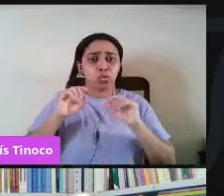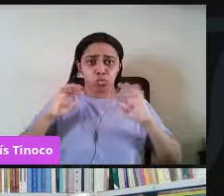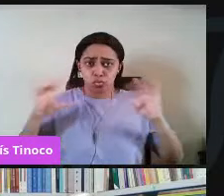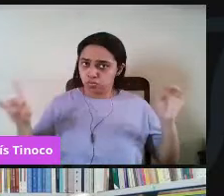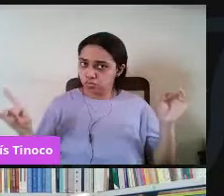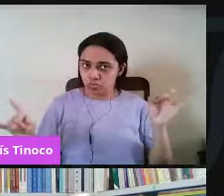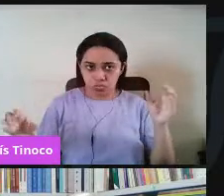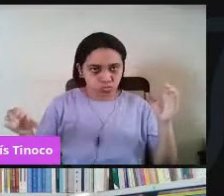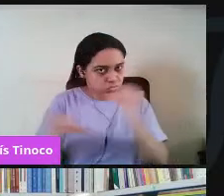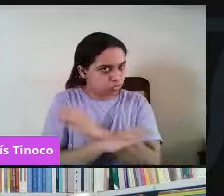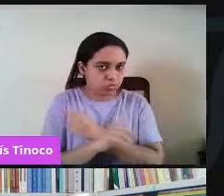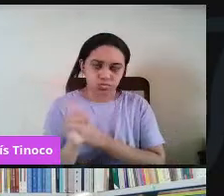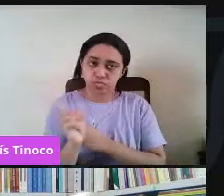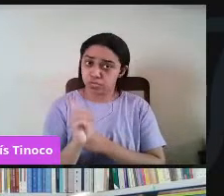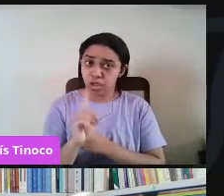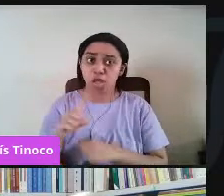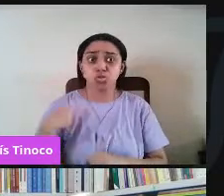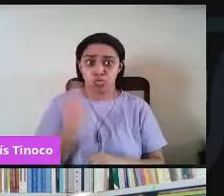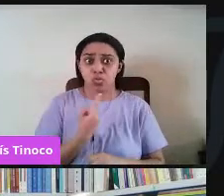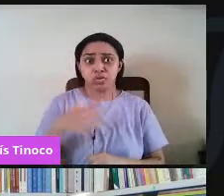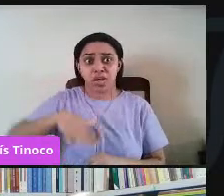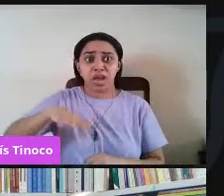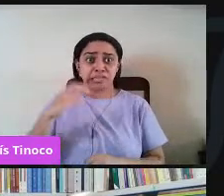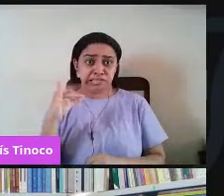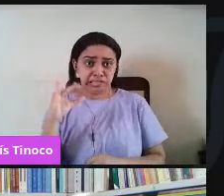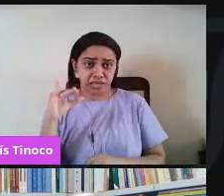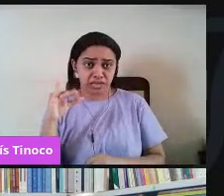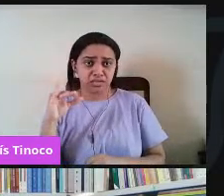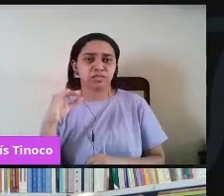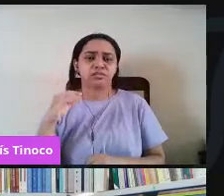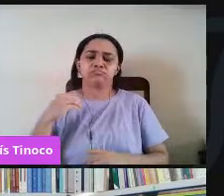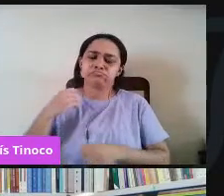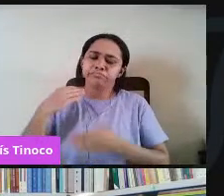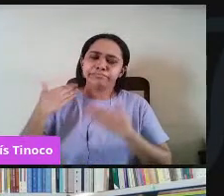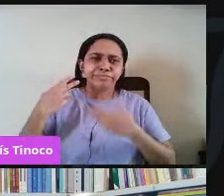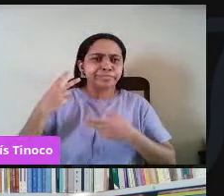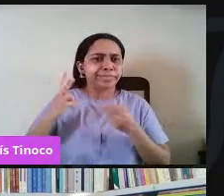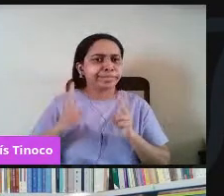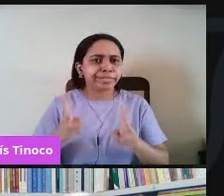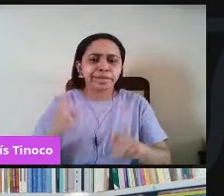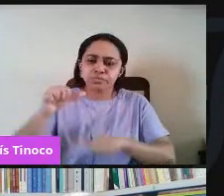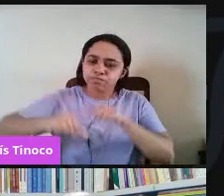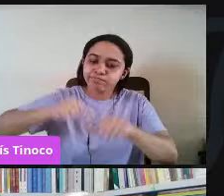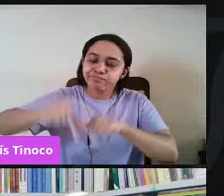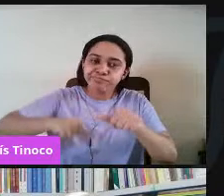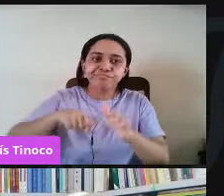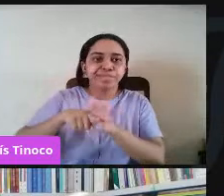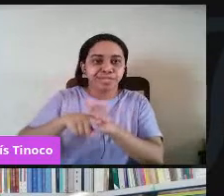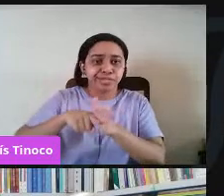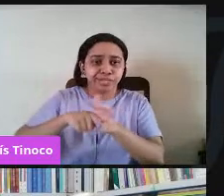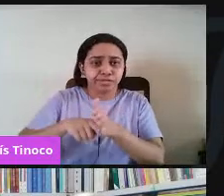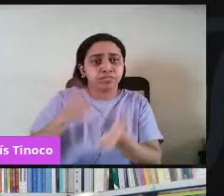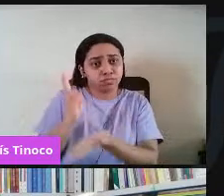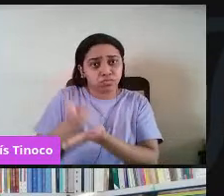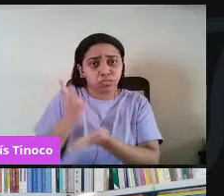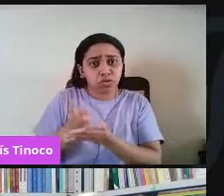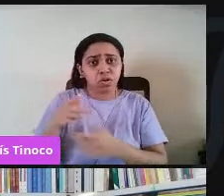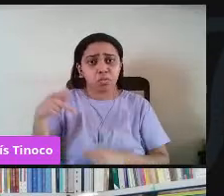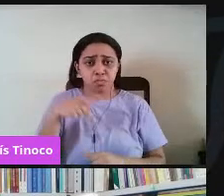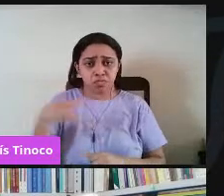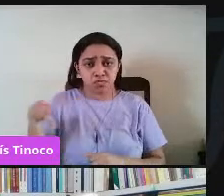Na ciência, na nossa área, as coisas vivem em processo de construção. E o professor Jean-Michel Adam, ele